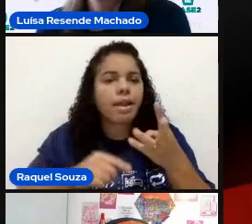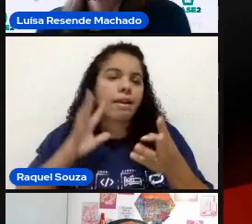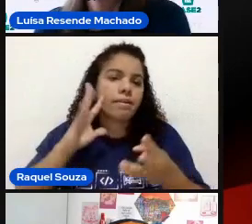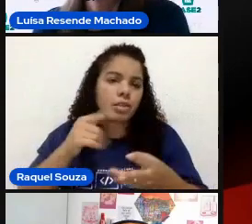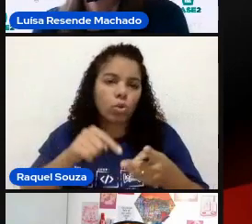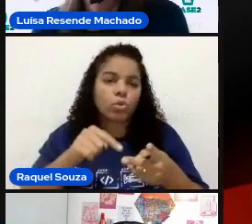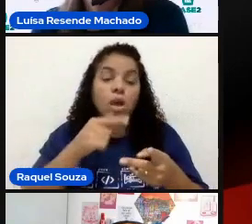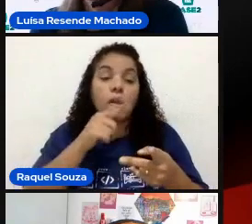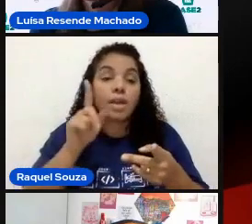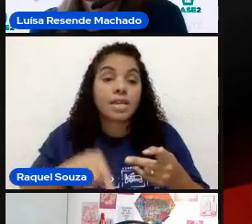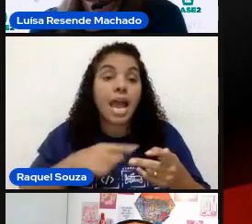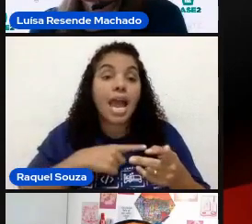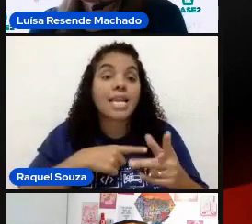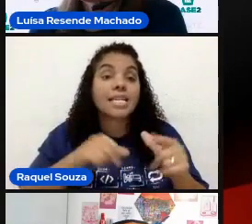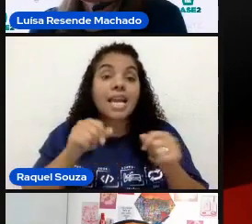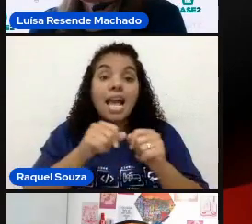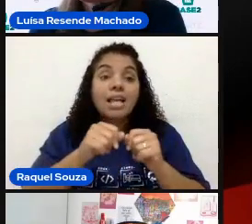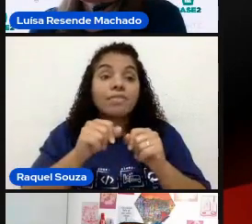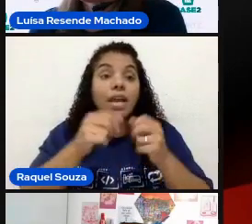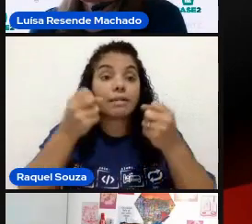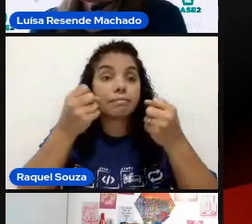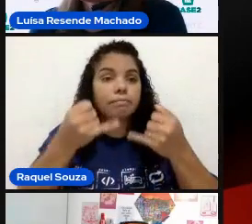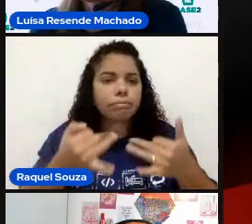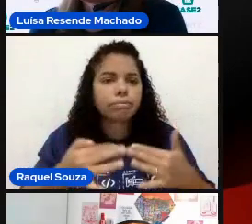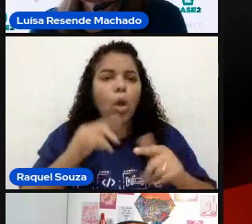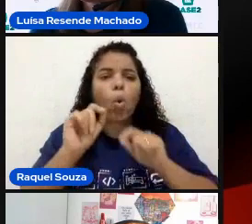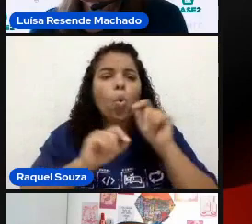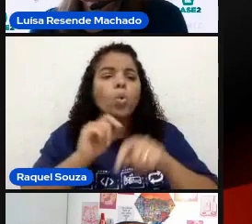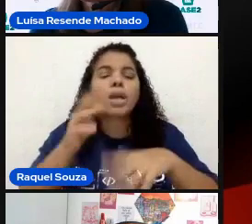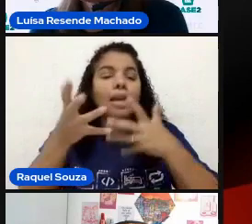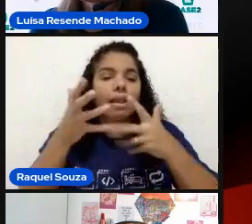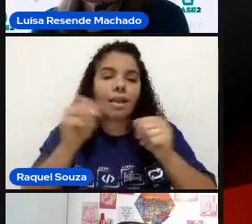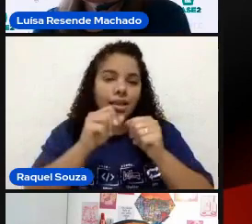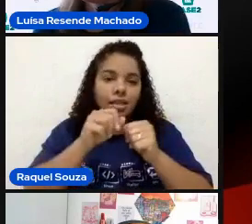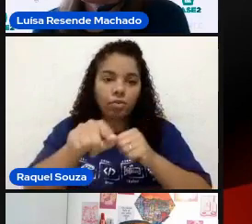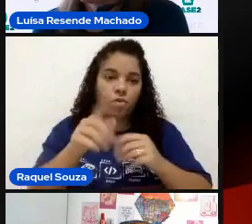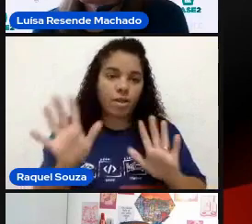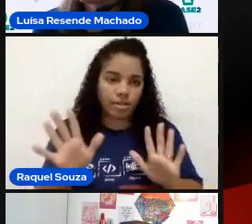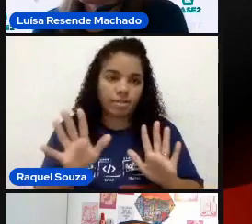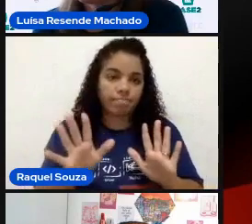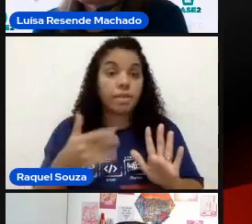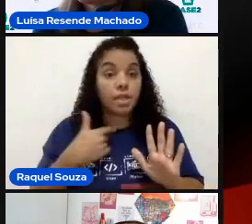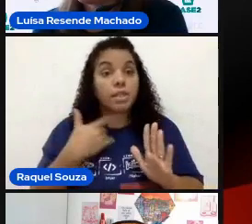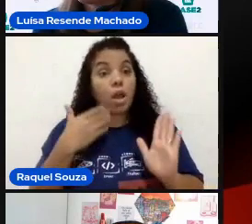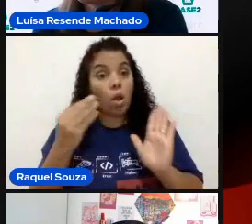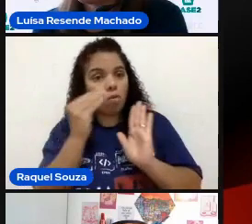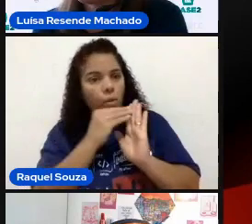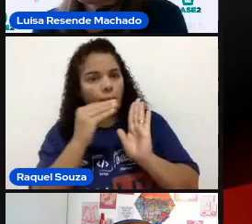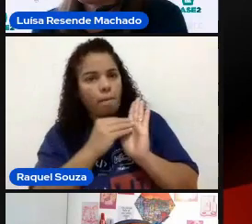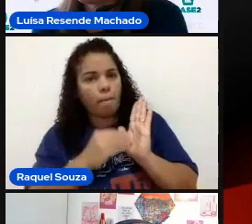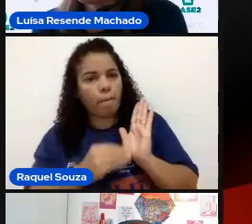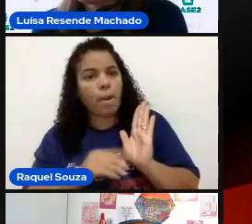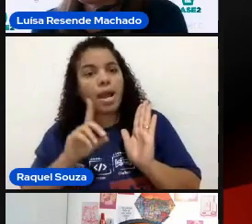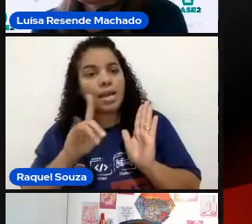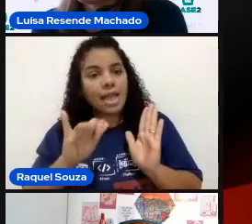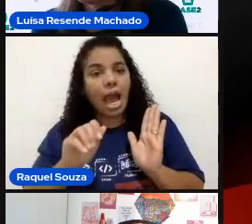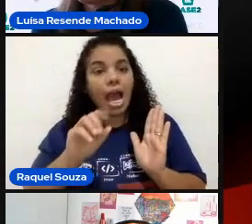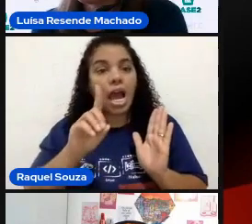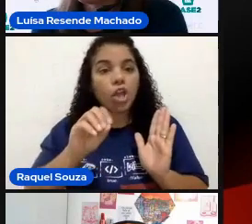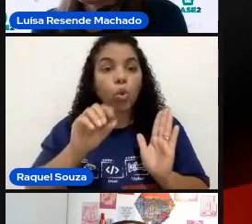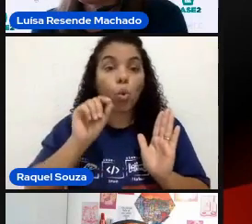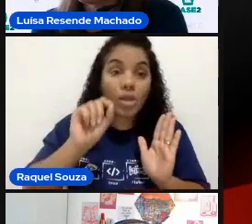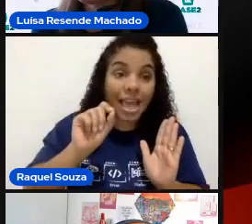aí ela vem te descrevendo o que é que ela espera que esse aplicativo faça. Então, eu vou botando, dado que eu,